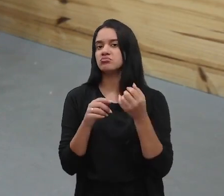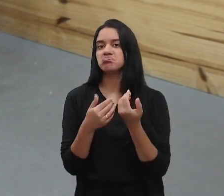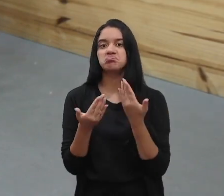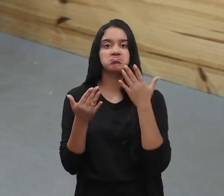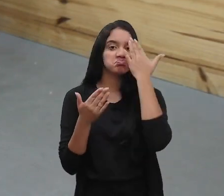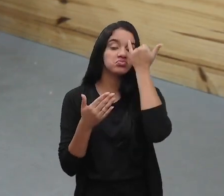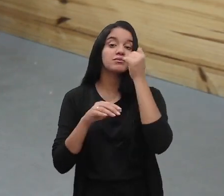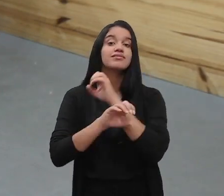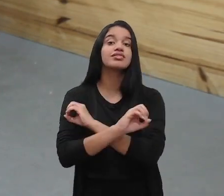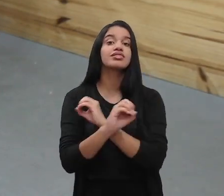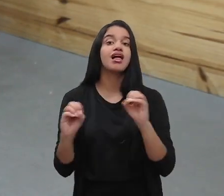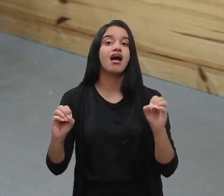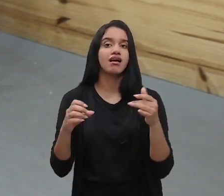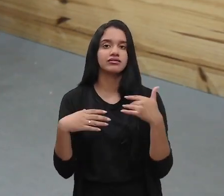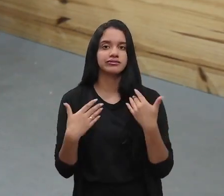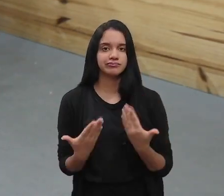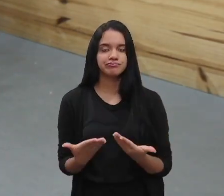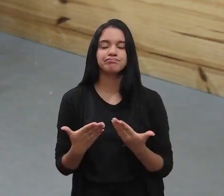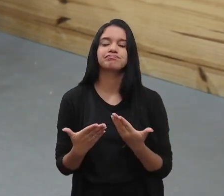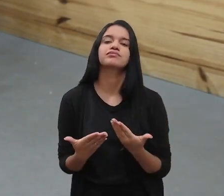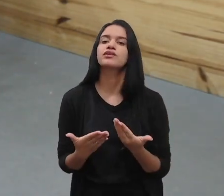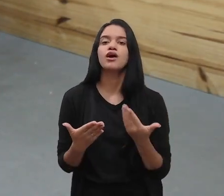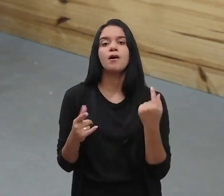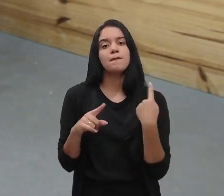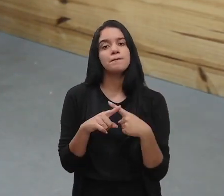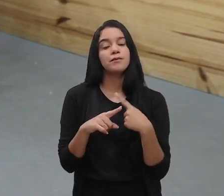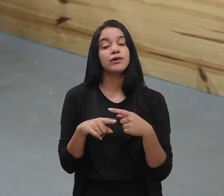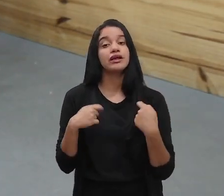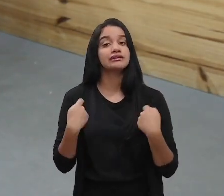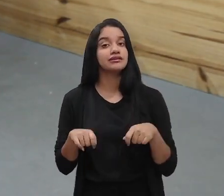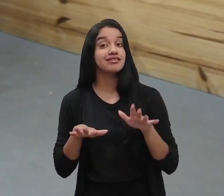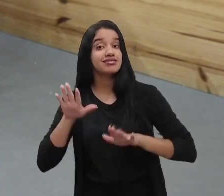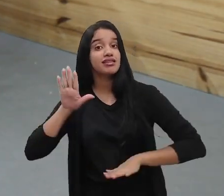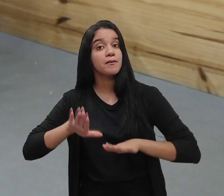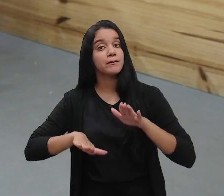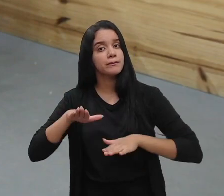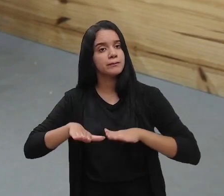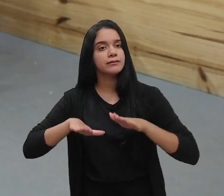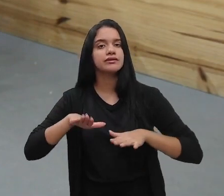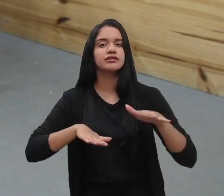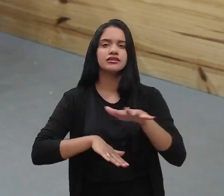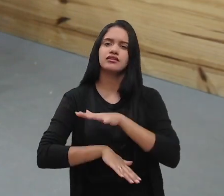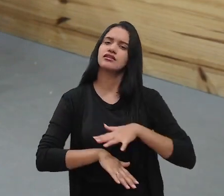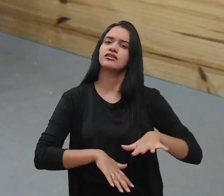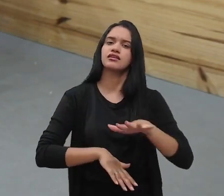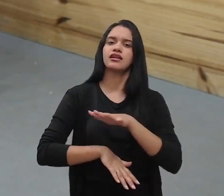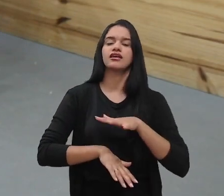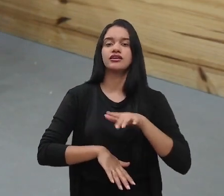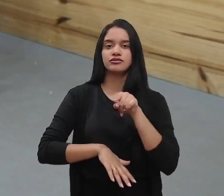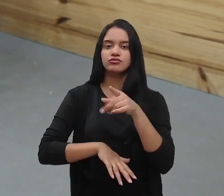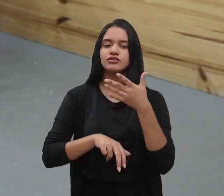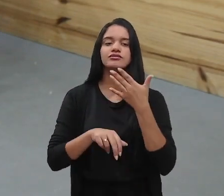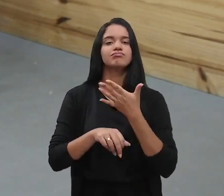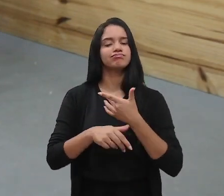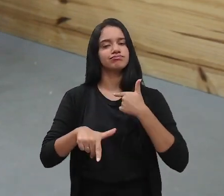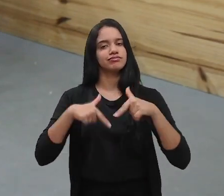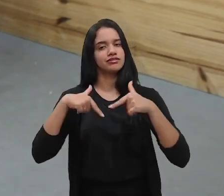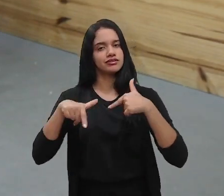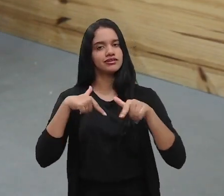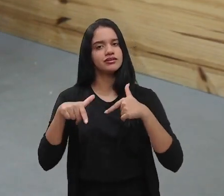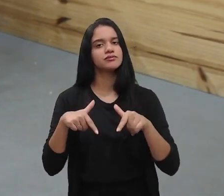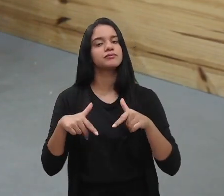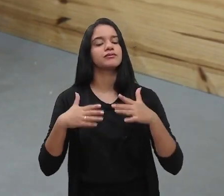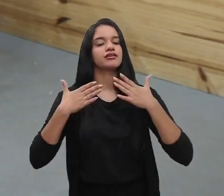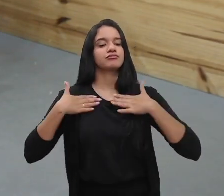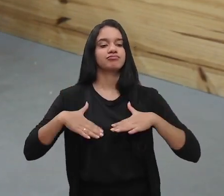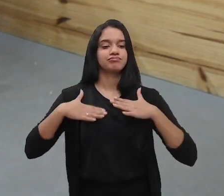to be mal conjugado, inclusive, né? Até porque é uma necessidade que, dependendo da área, da função que você for exercer lá, você precisa trabalhar